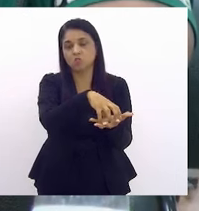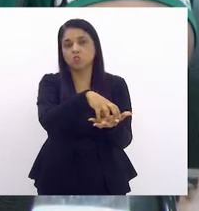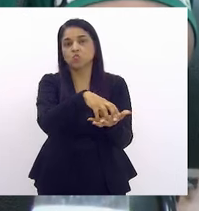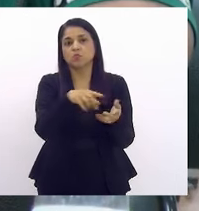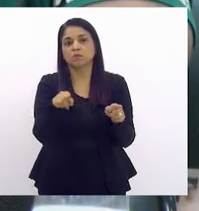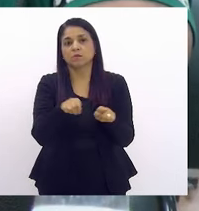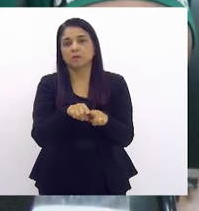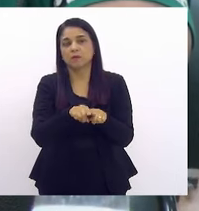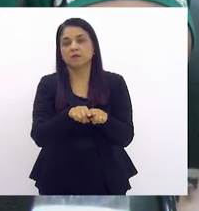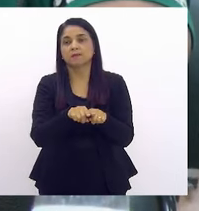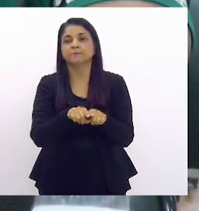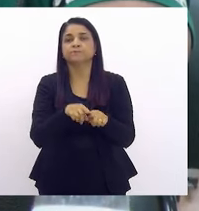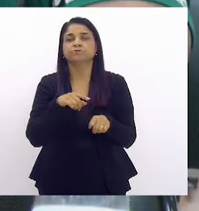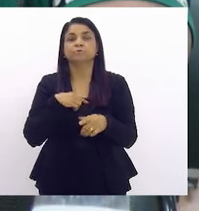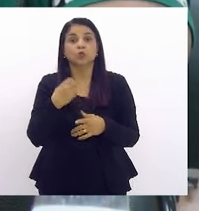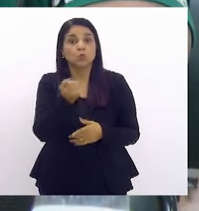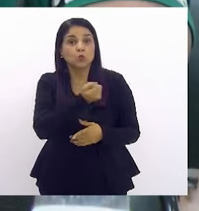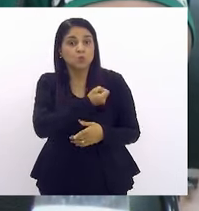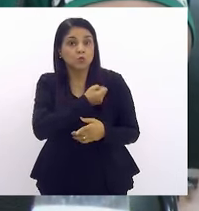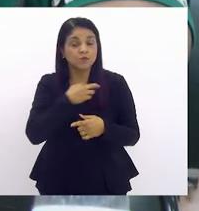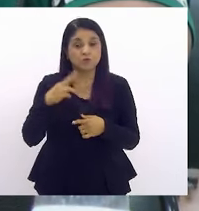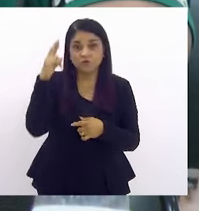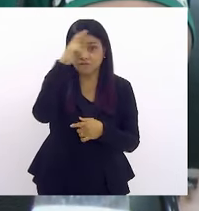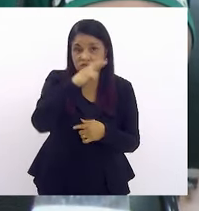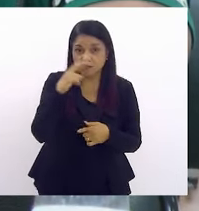o número de fiscalização crescendo